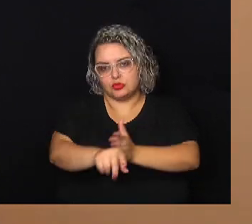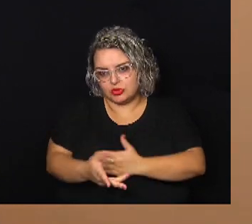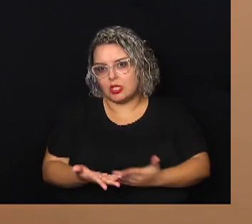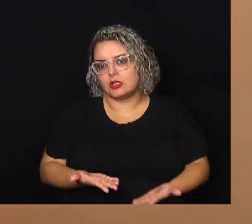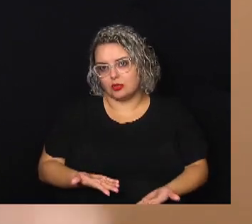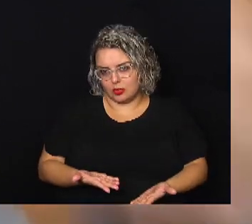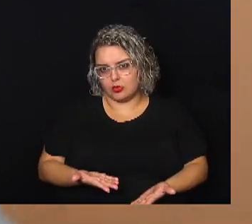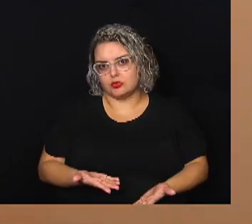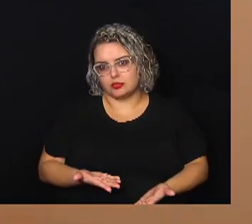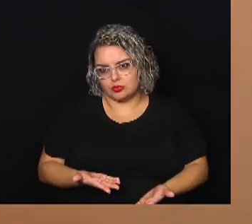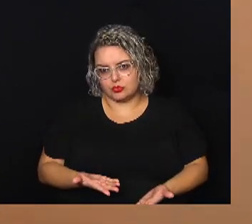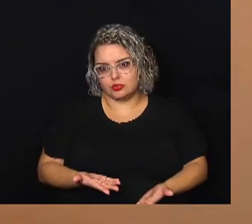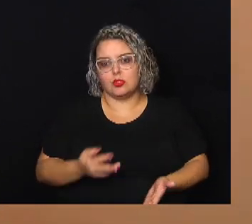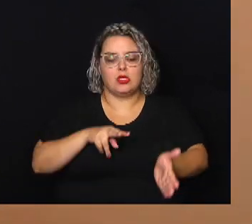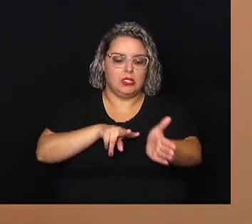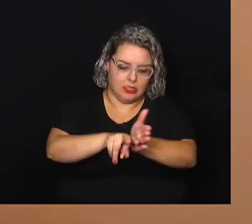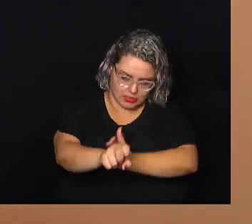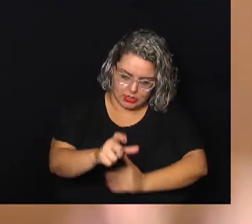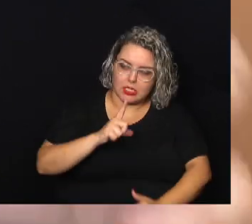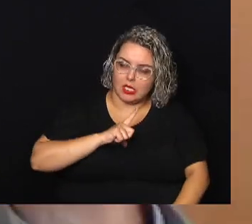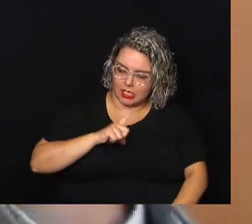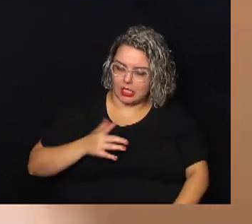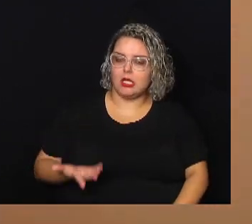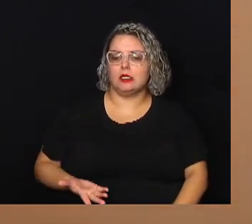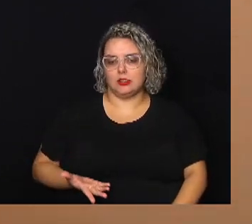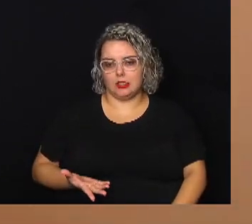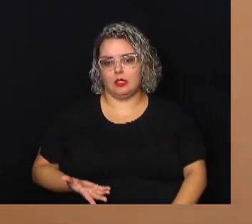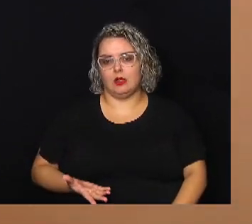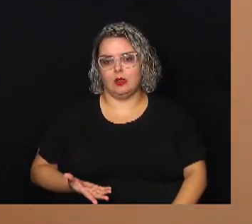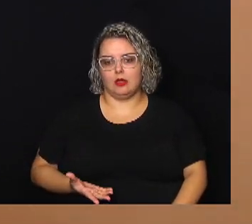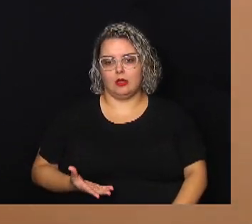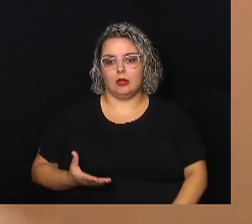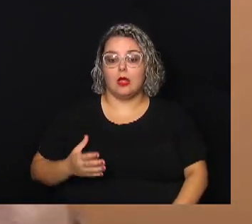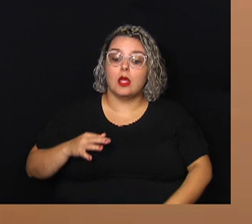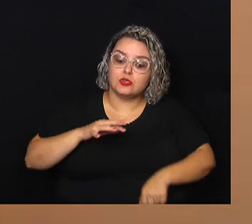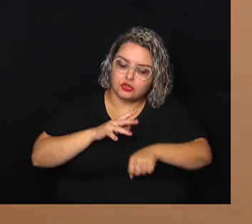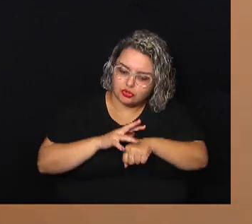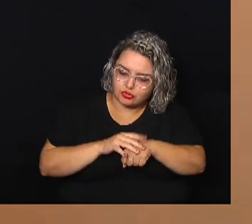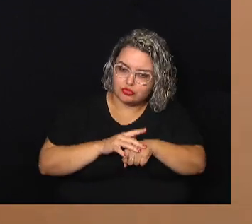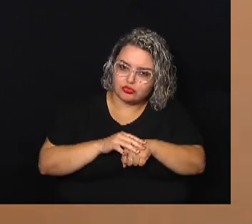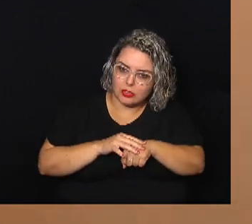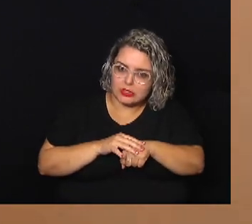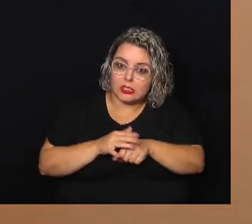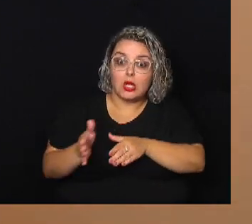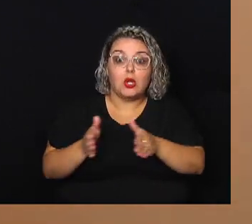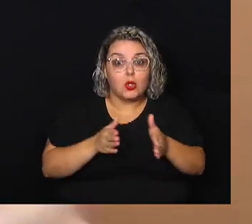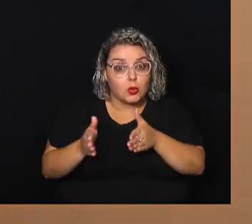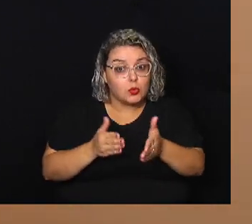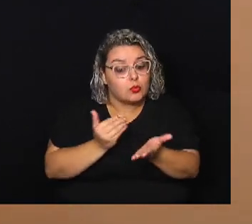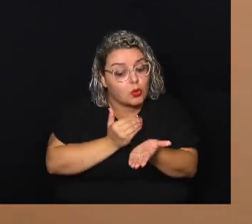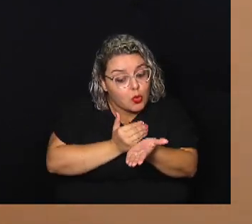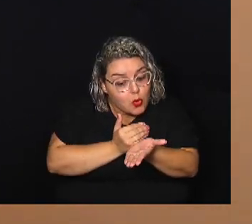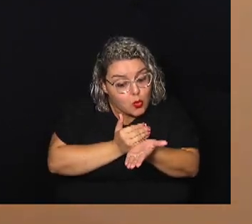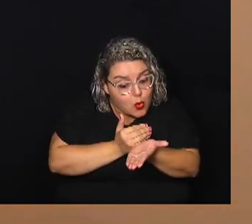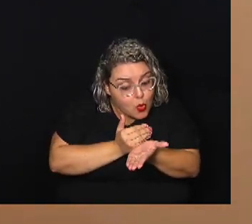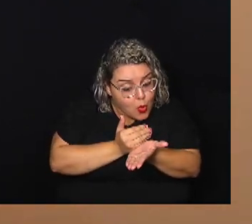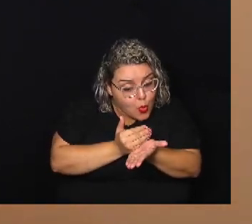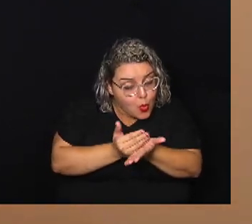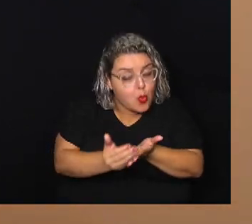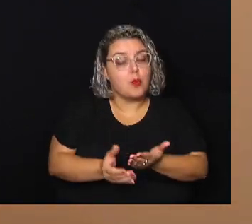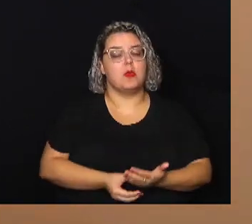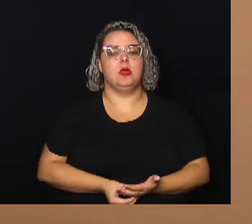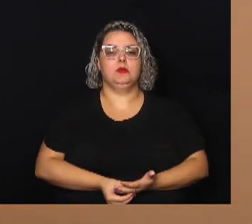câncer, e tendo o diagnóstico de câncer, a gente pega essa doença no momento muito inicial, no momento muito